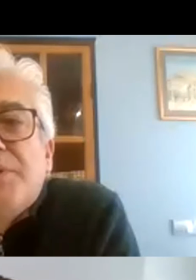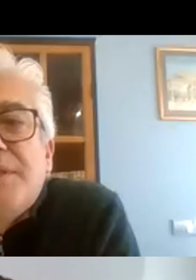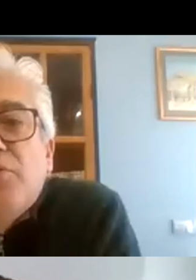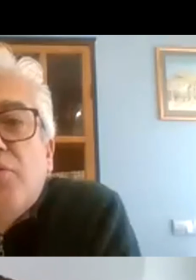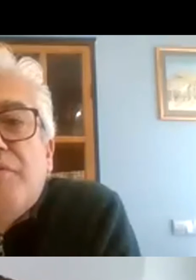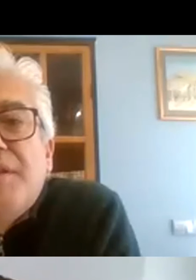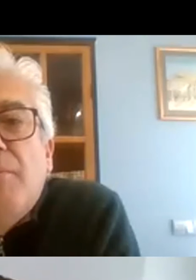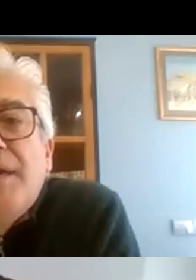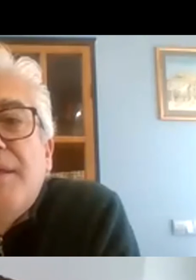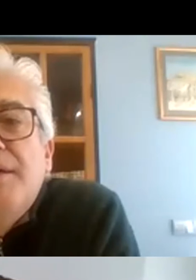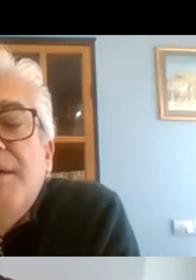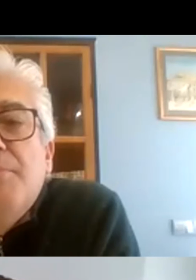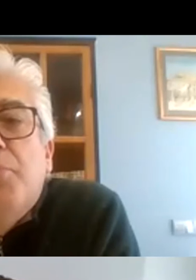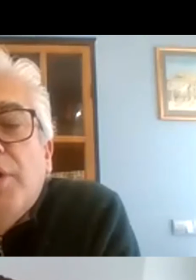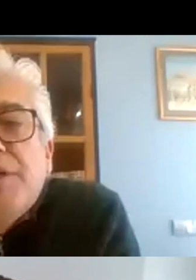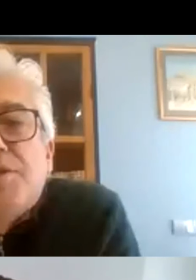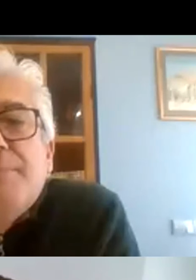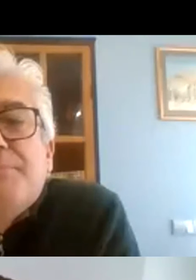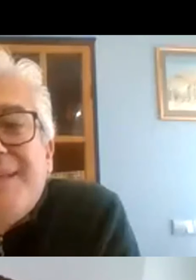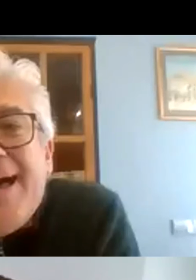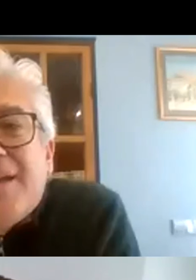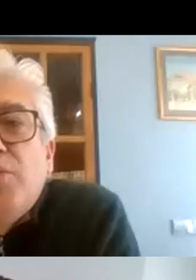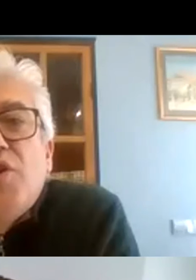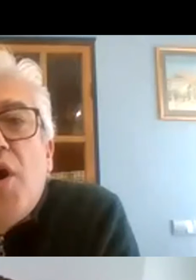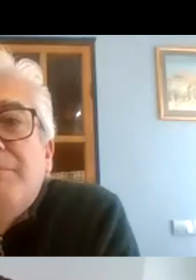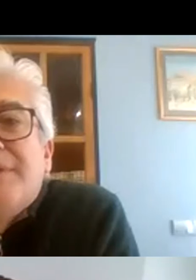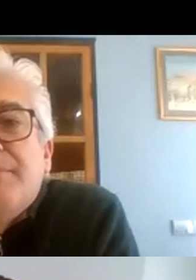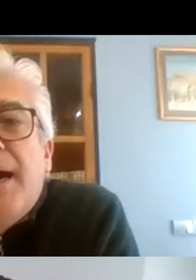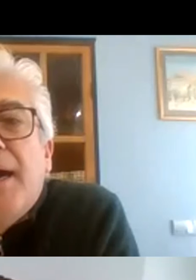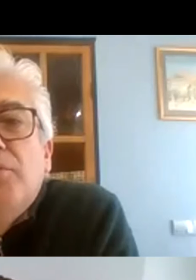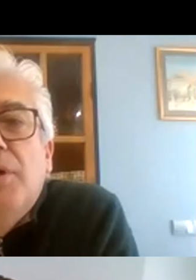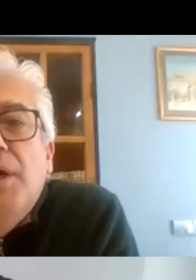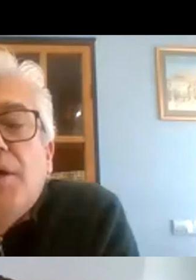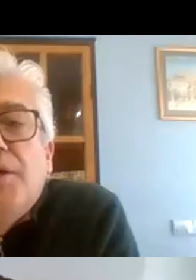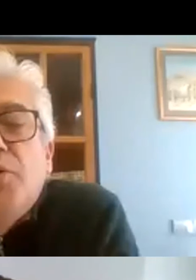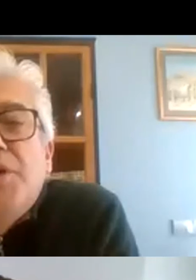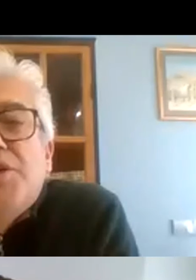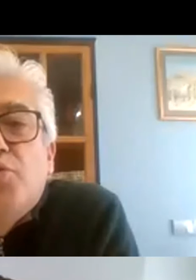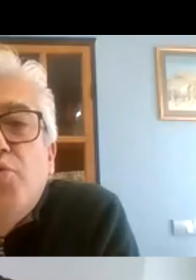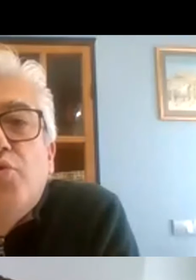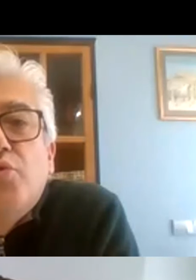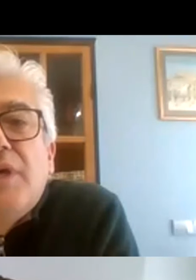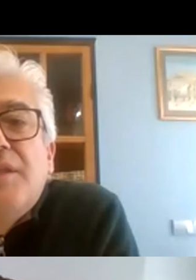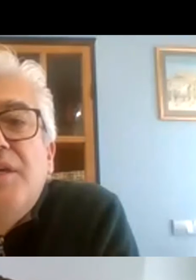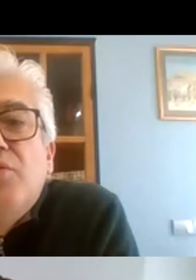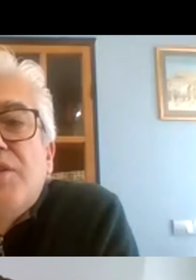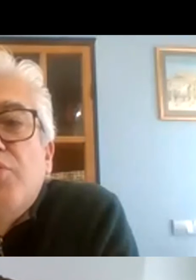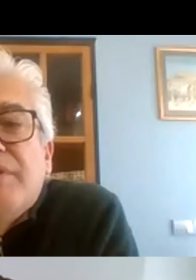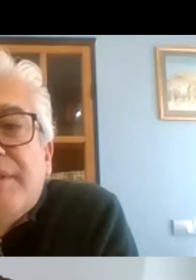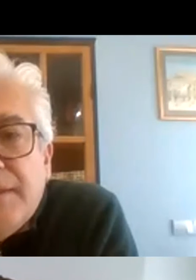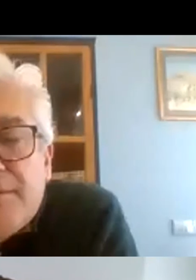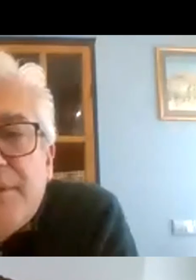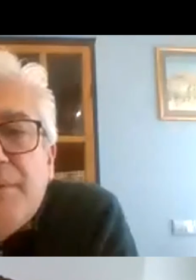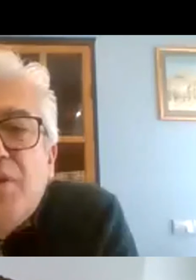do seu presidente, Dr. Fernando Almeida, pois, apesar do enorme trabalho que o Instituto tem tido na